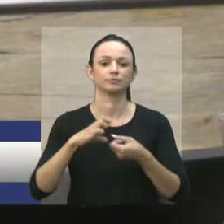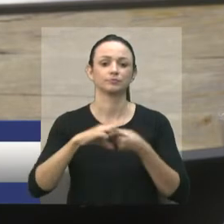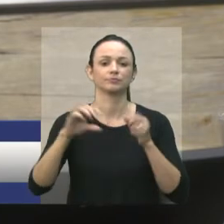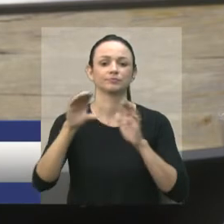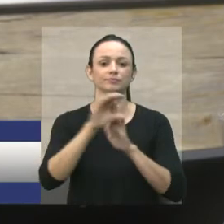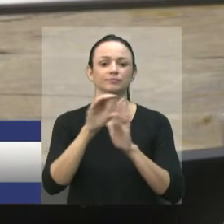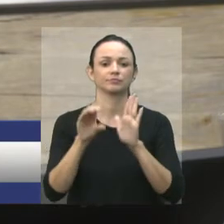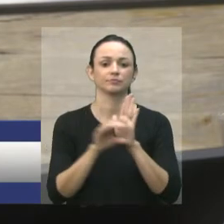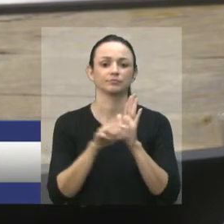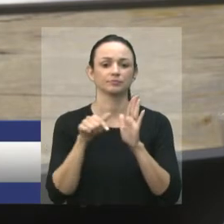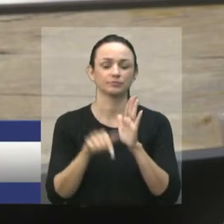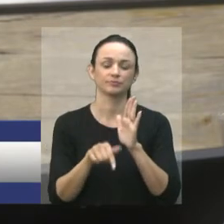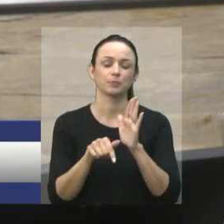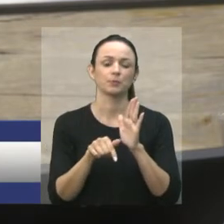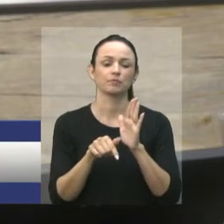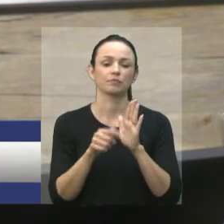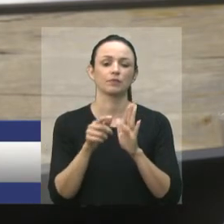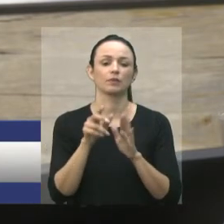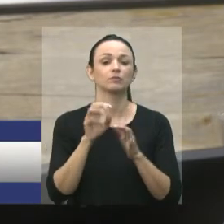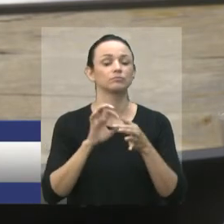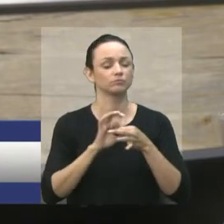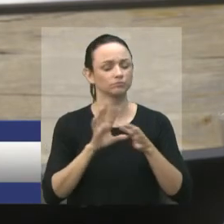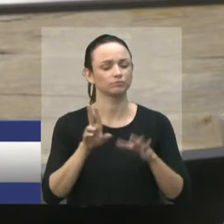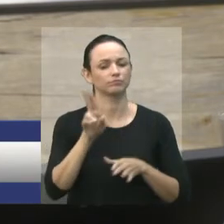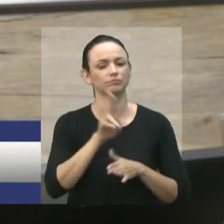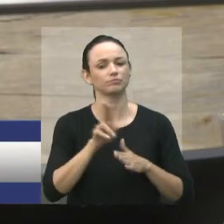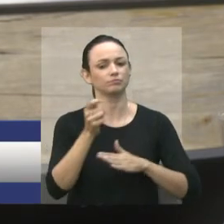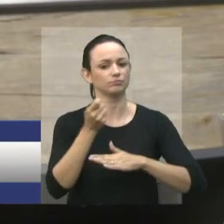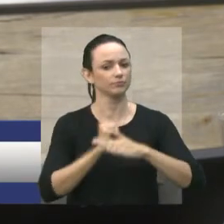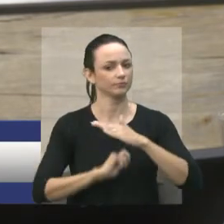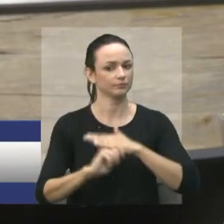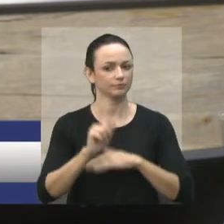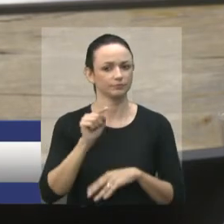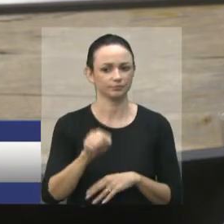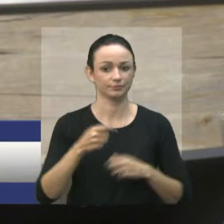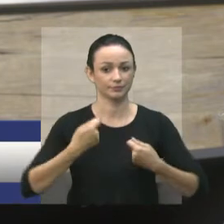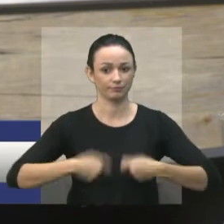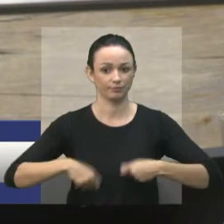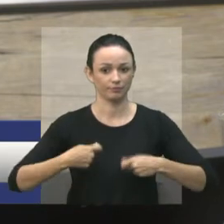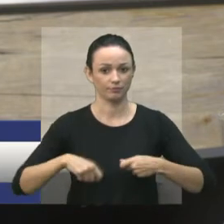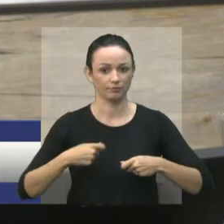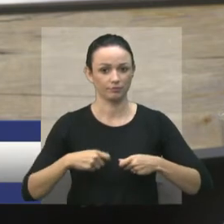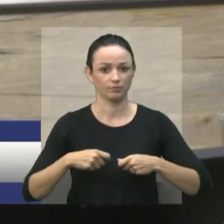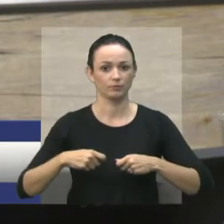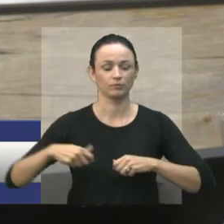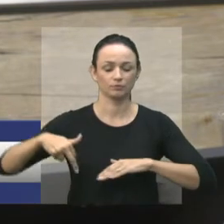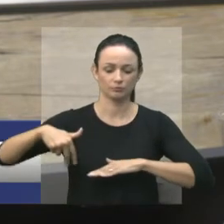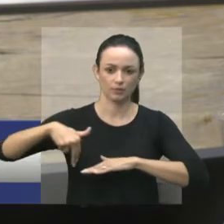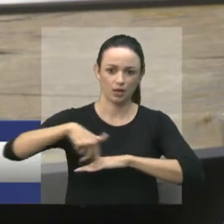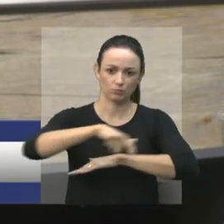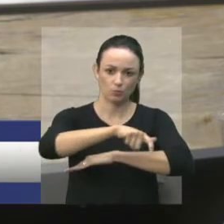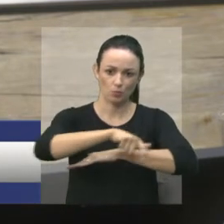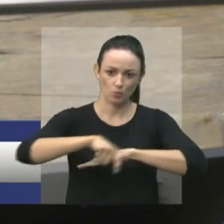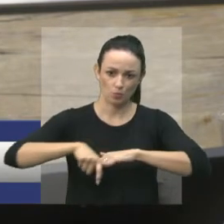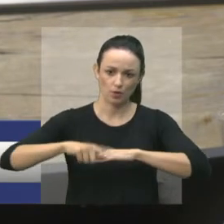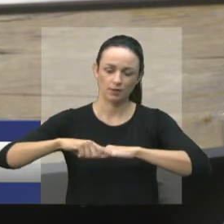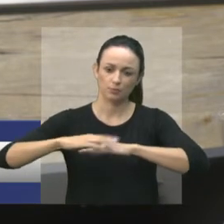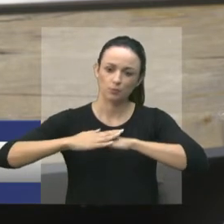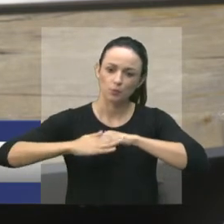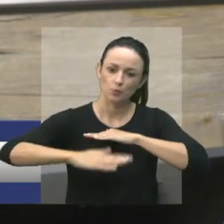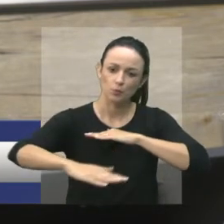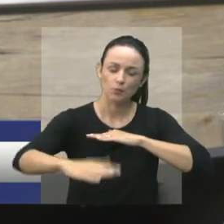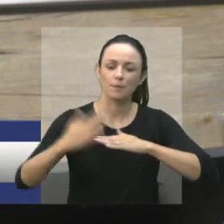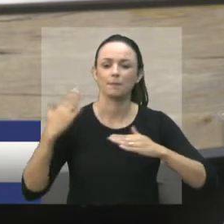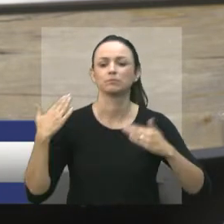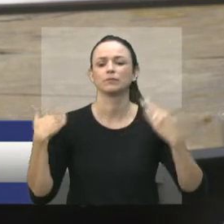das disposições finais, autorizando a promoção dos investimentos necessários para o calçamento e pavimentação dos passeios públicos